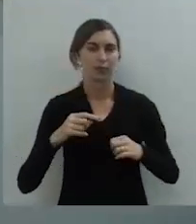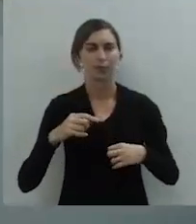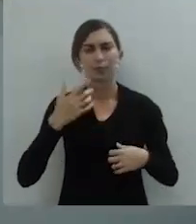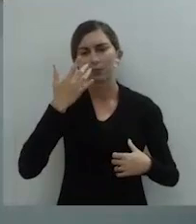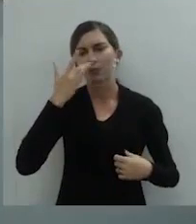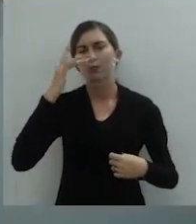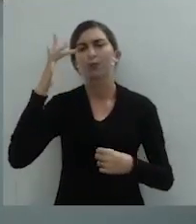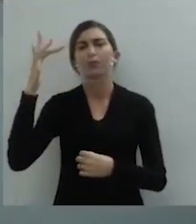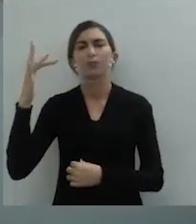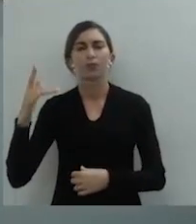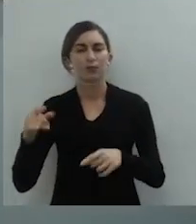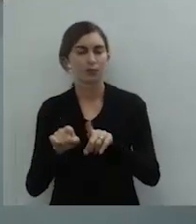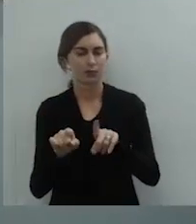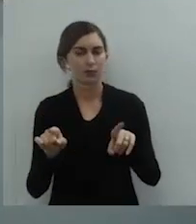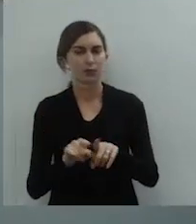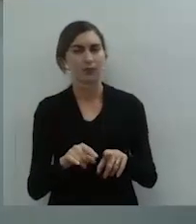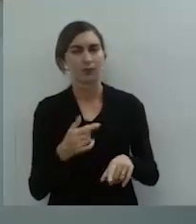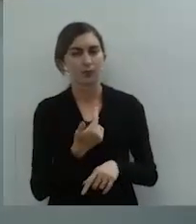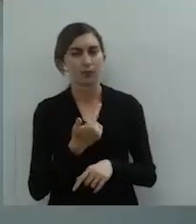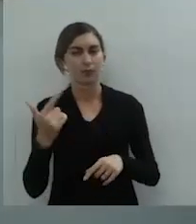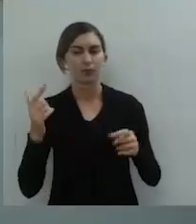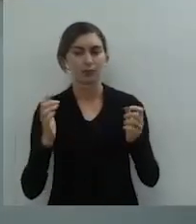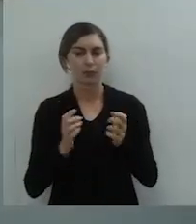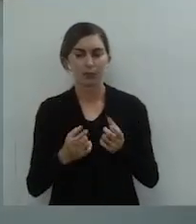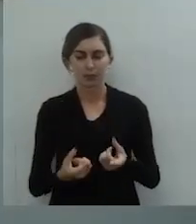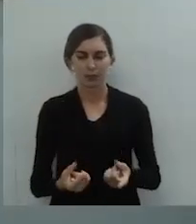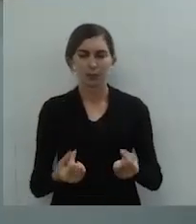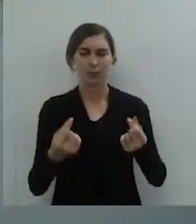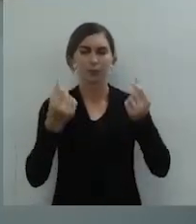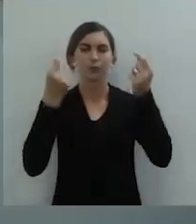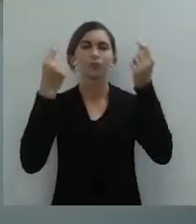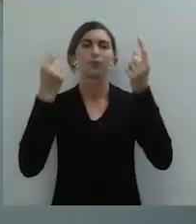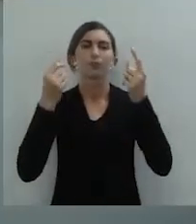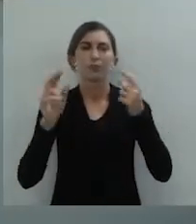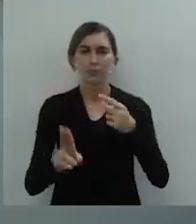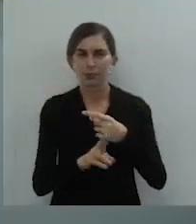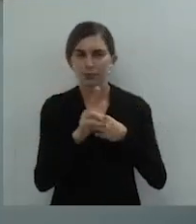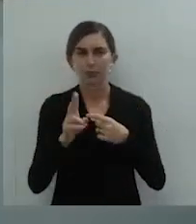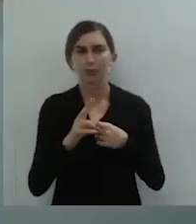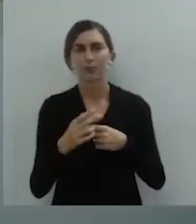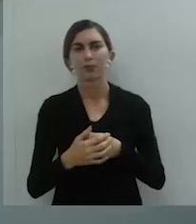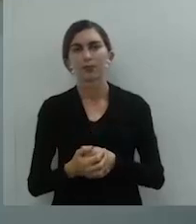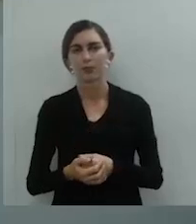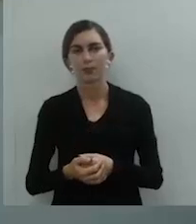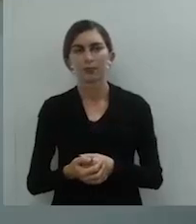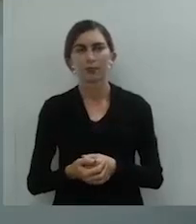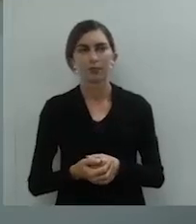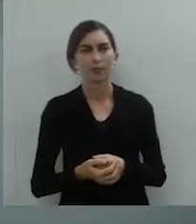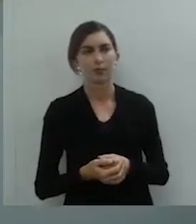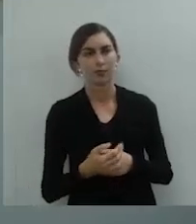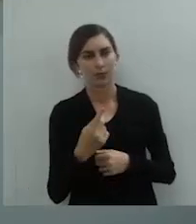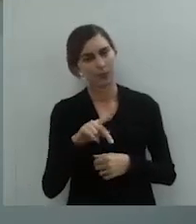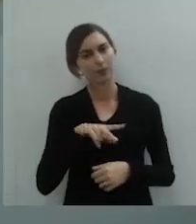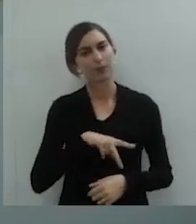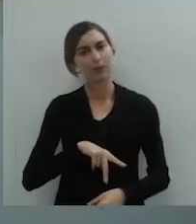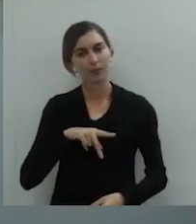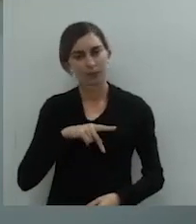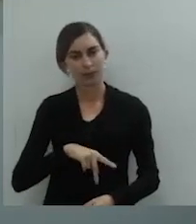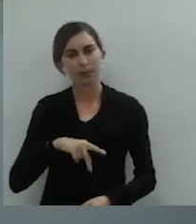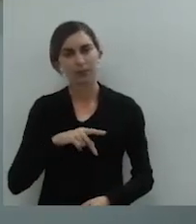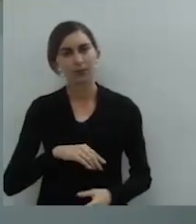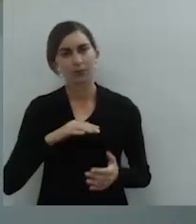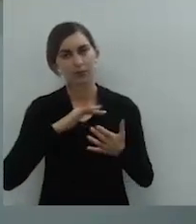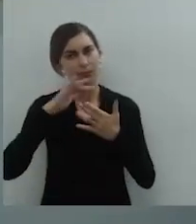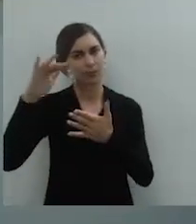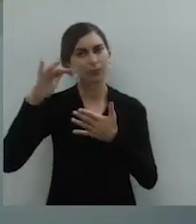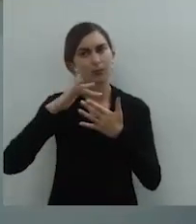ouro, também foi outra riqueza muito explorada pelos portugueses e